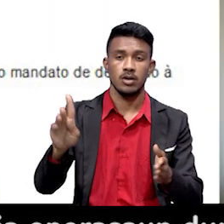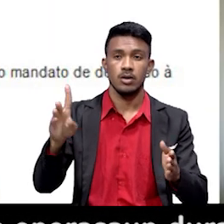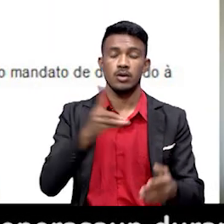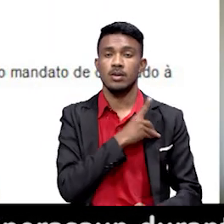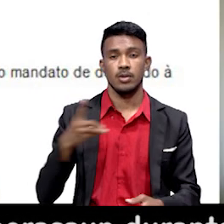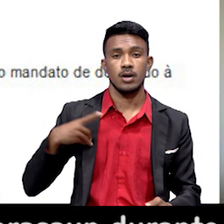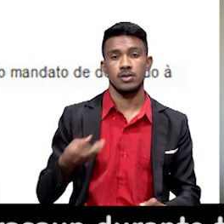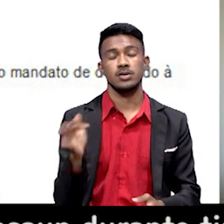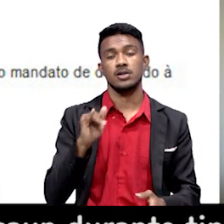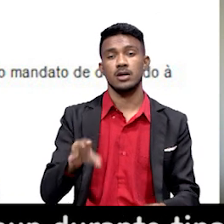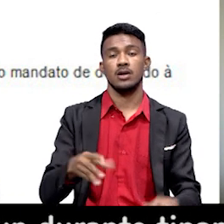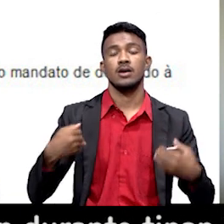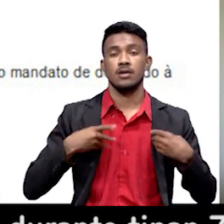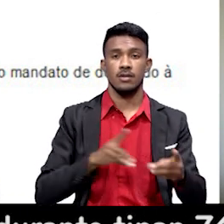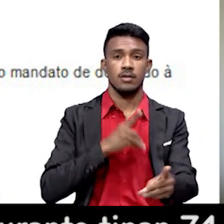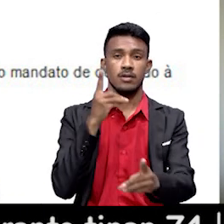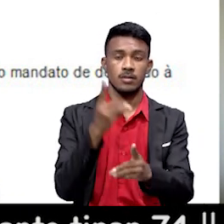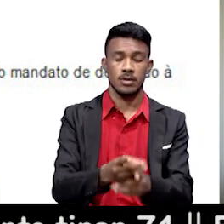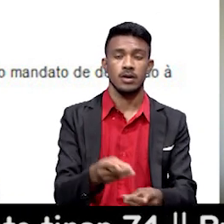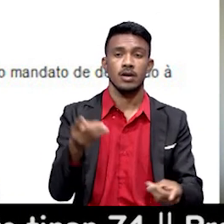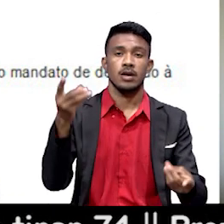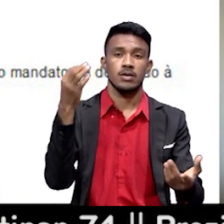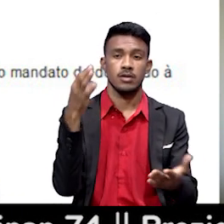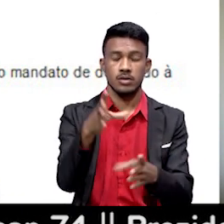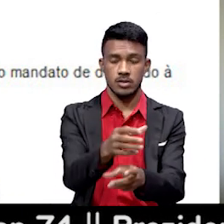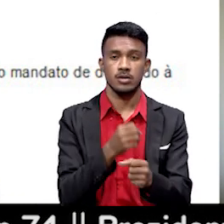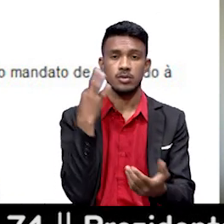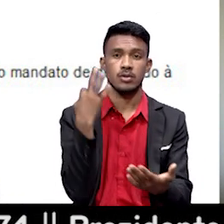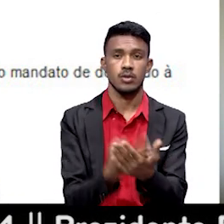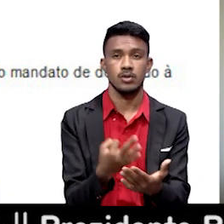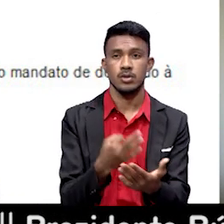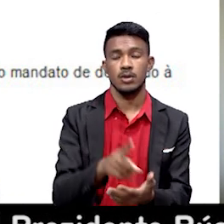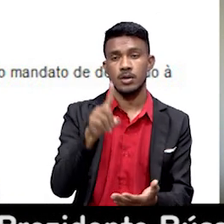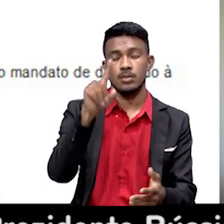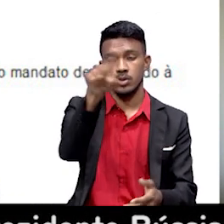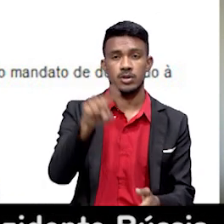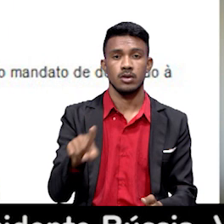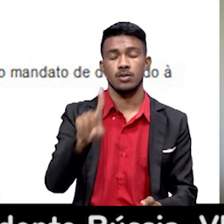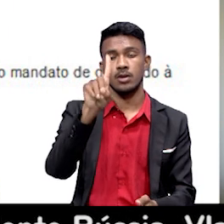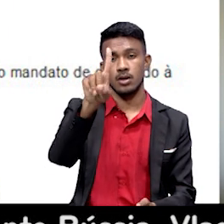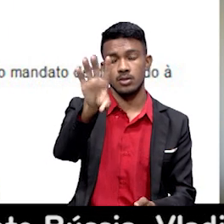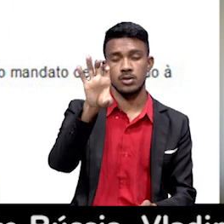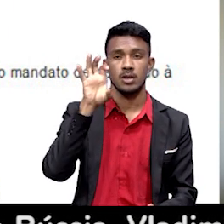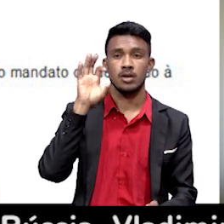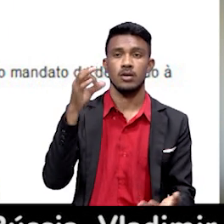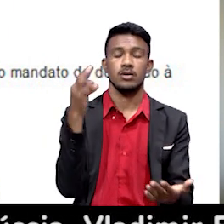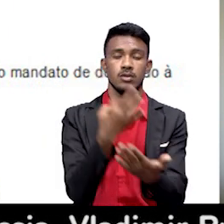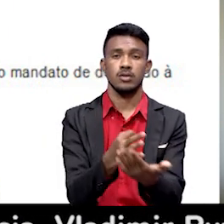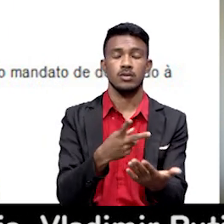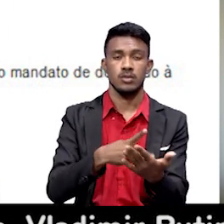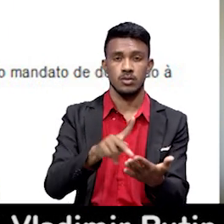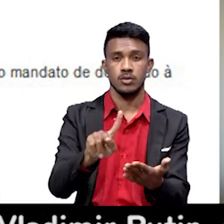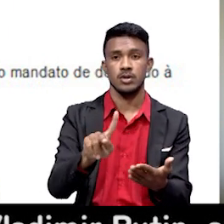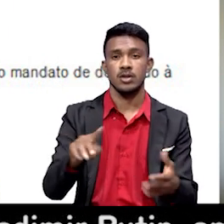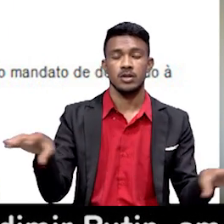ia direito ba pensão mensal vitalícia hanesang por cento atus ida hosi salário nibe sira exerce ona posição ia